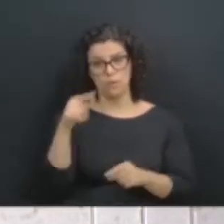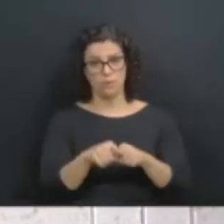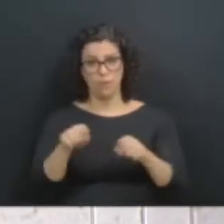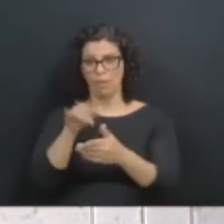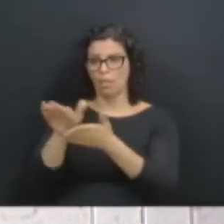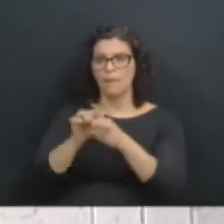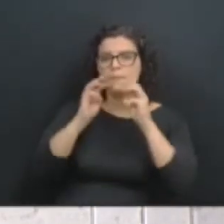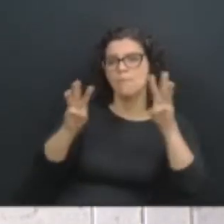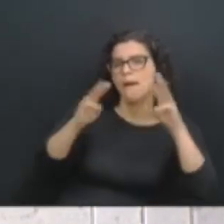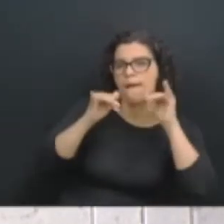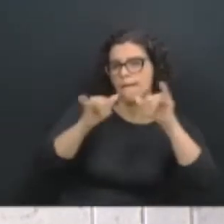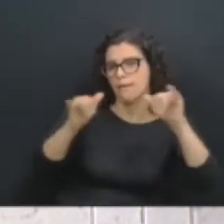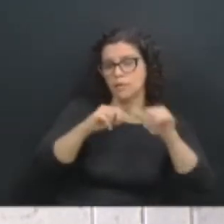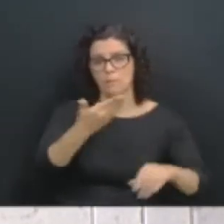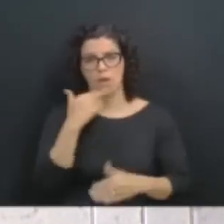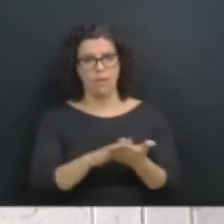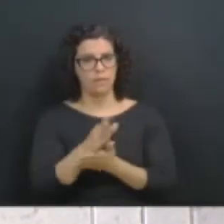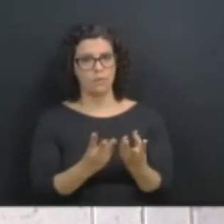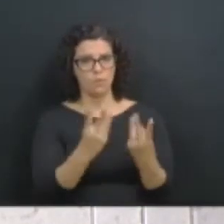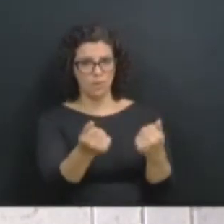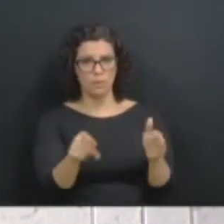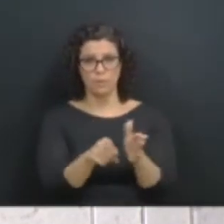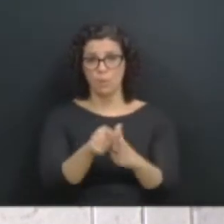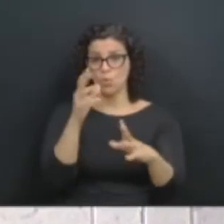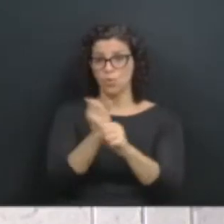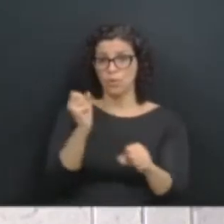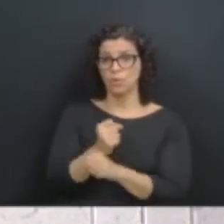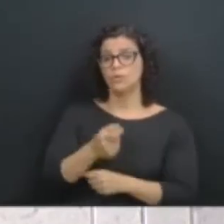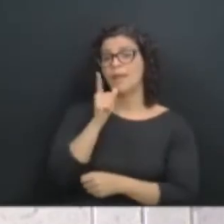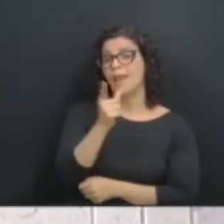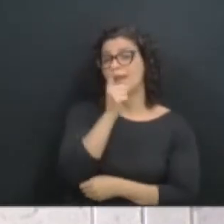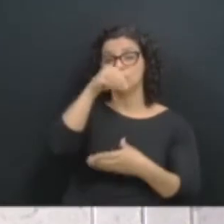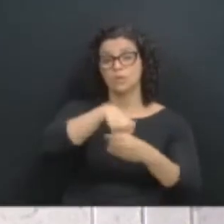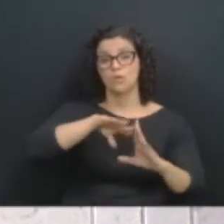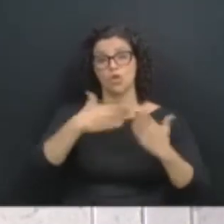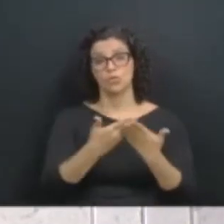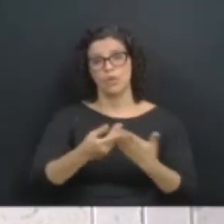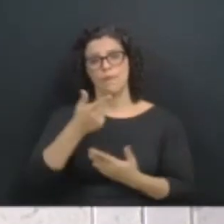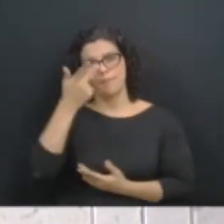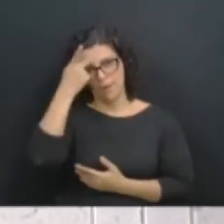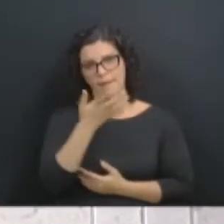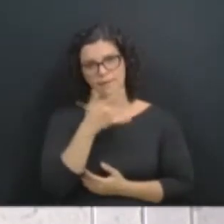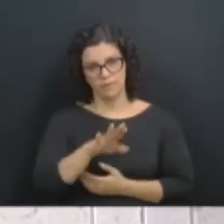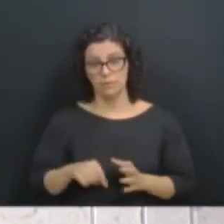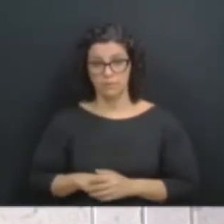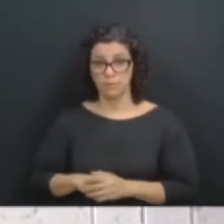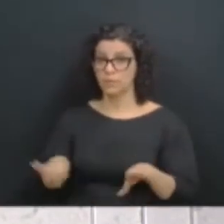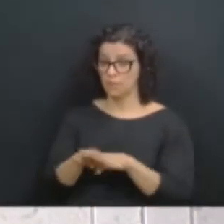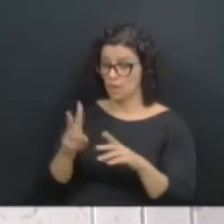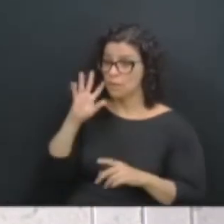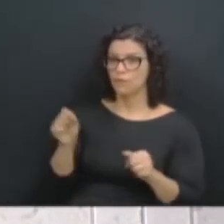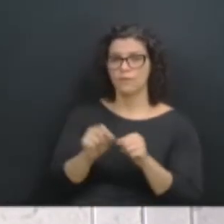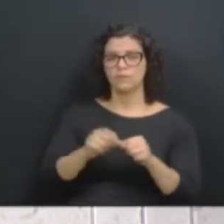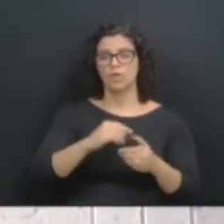em propaganda e não melhorar a qualidade e a quantidade de merendas para as nossas crianças. Resolveu promover